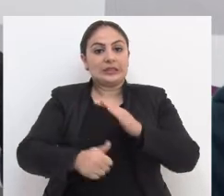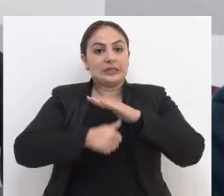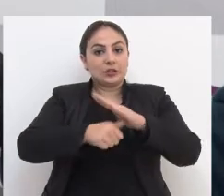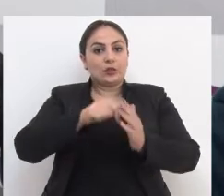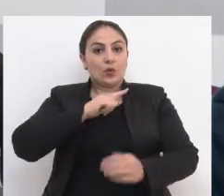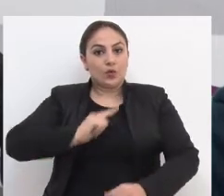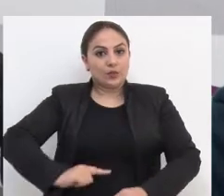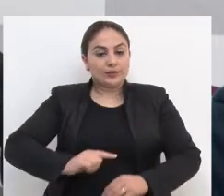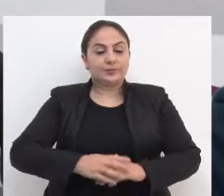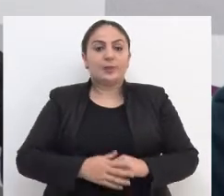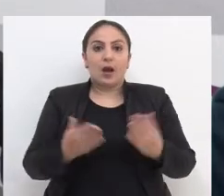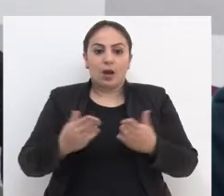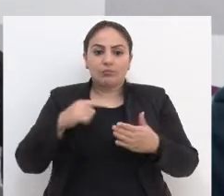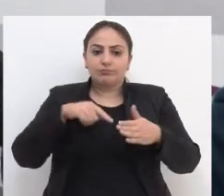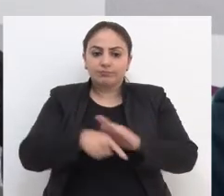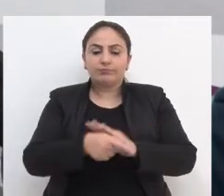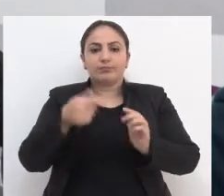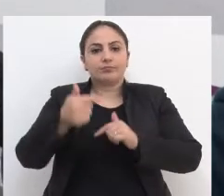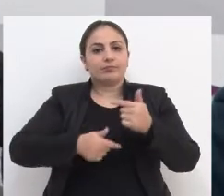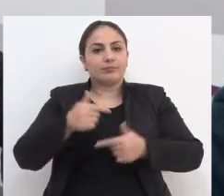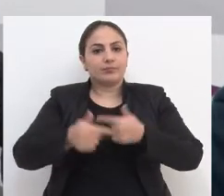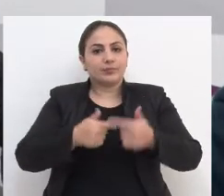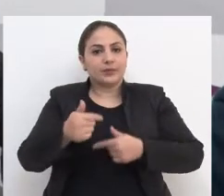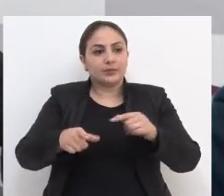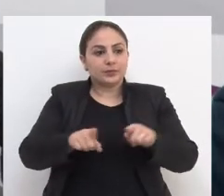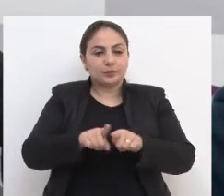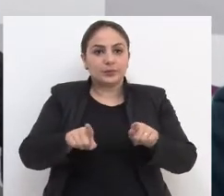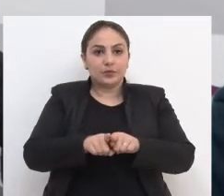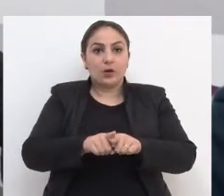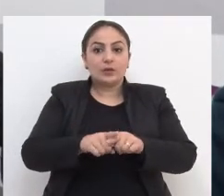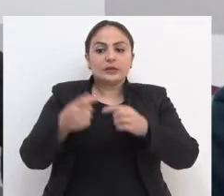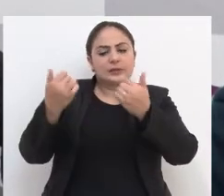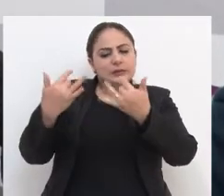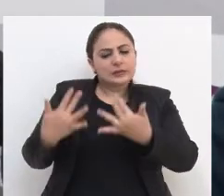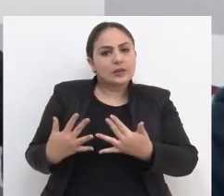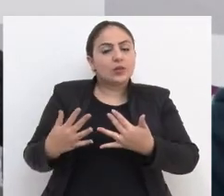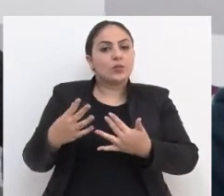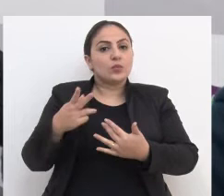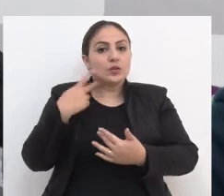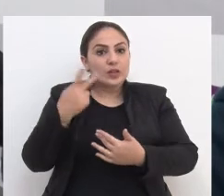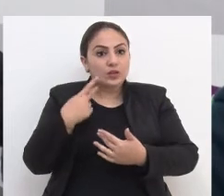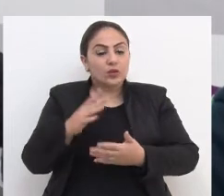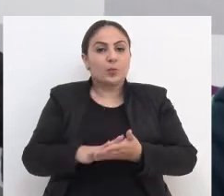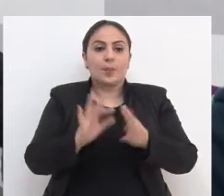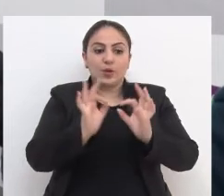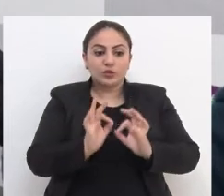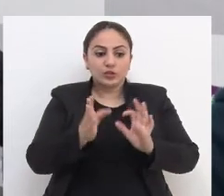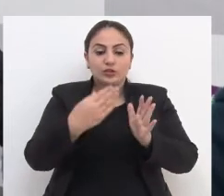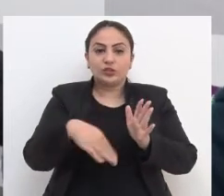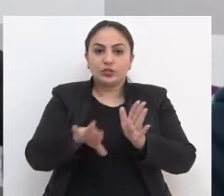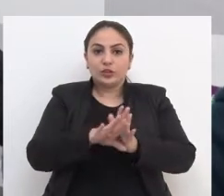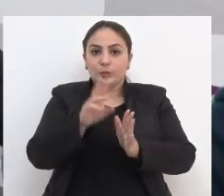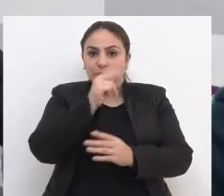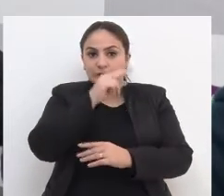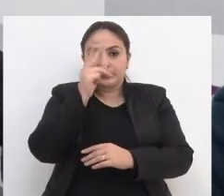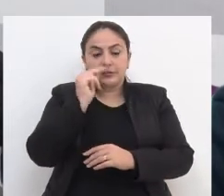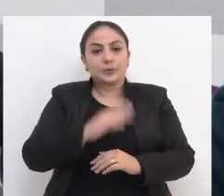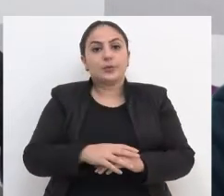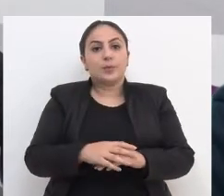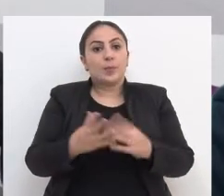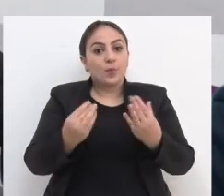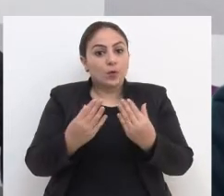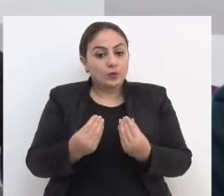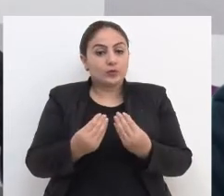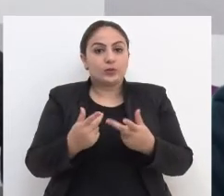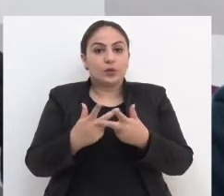esse trabalho, porque terei também que levar esclarecimentos aos vereadores. São muitos projetos que chegam do Executivo na Câmara e que os parlamentares